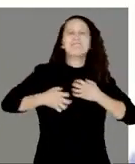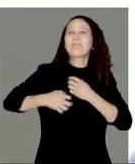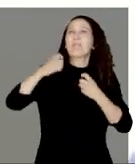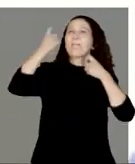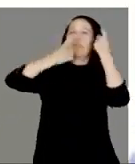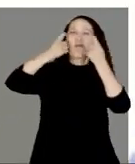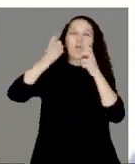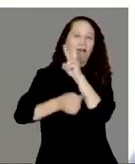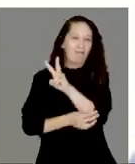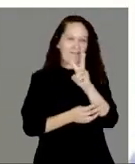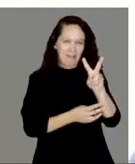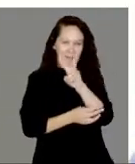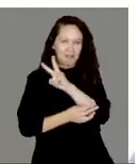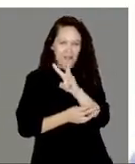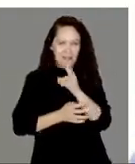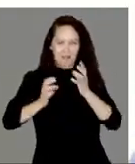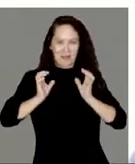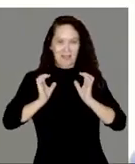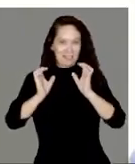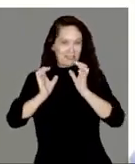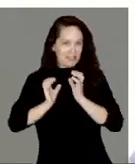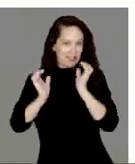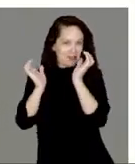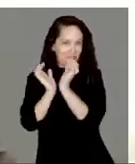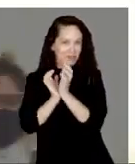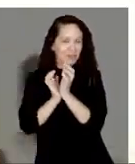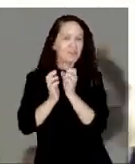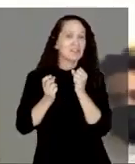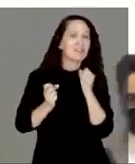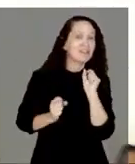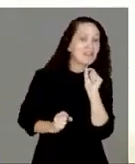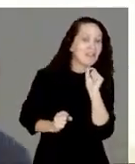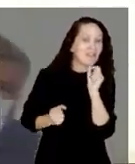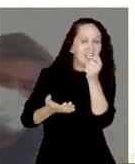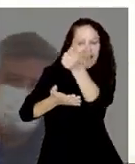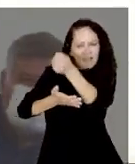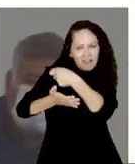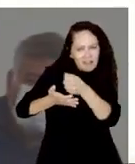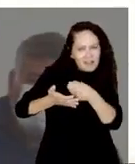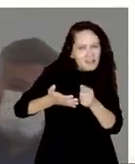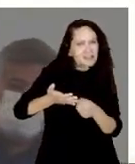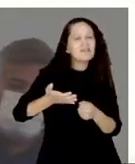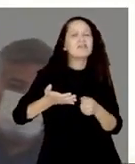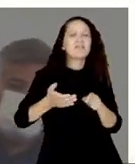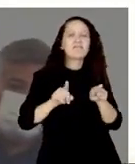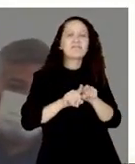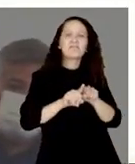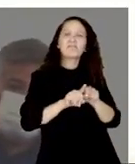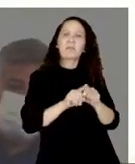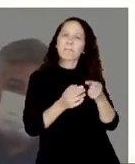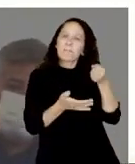social, eles não querem democracia, eles não querem que os trabalhadores brasileiros vivam bem.